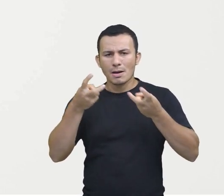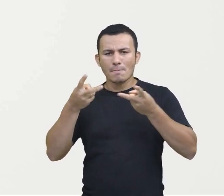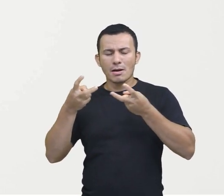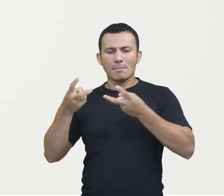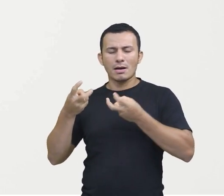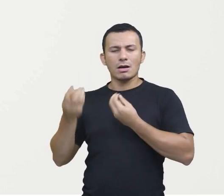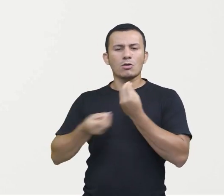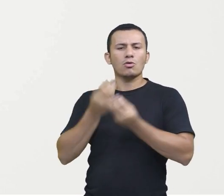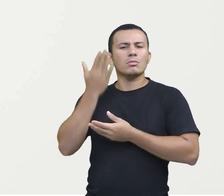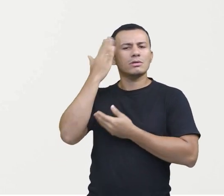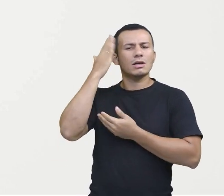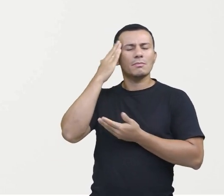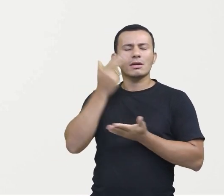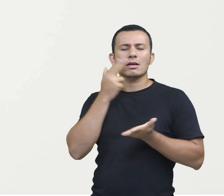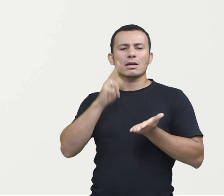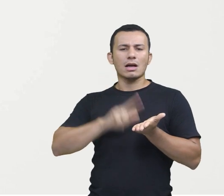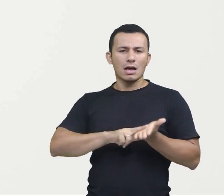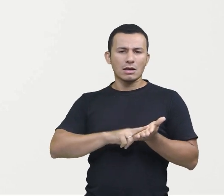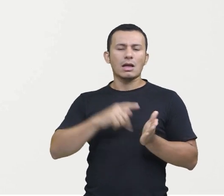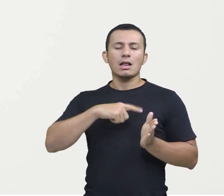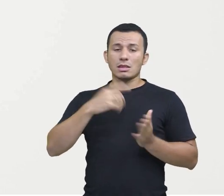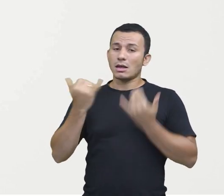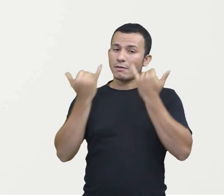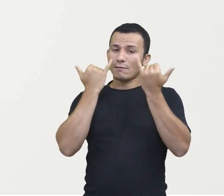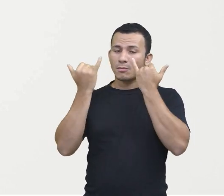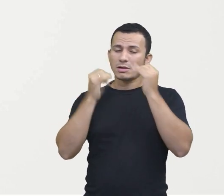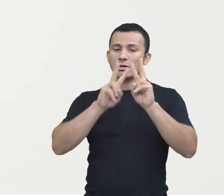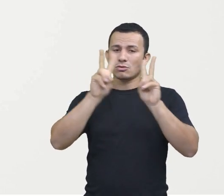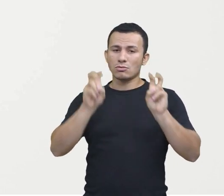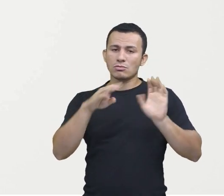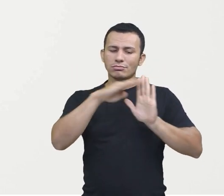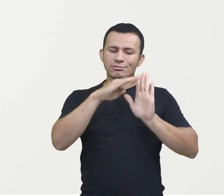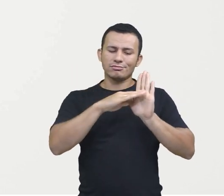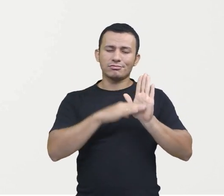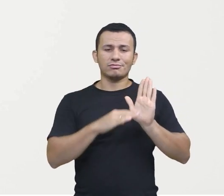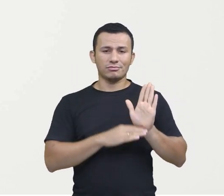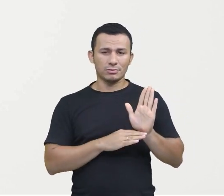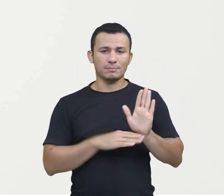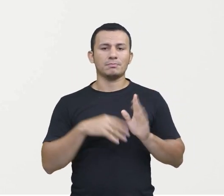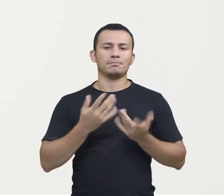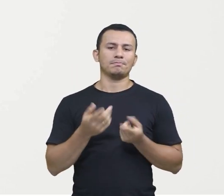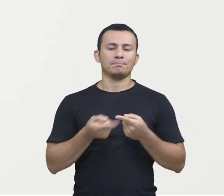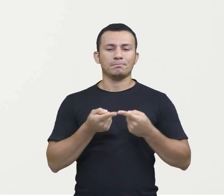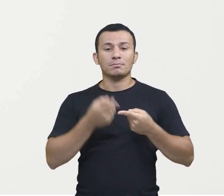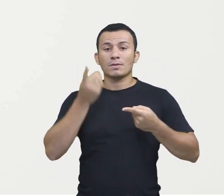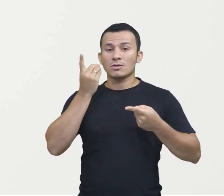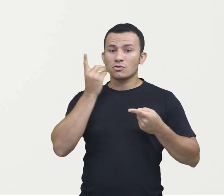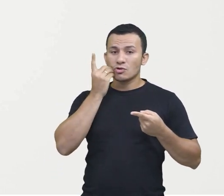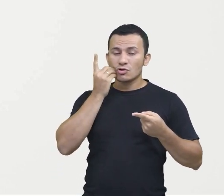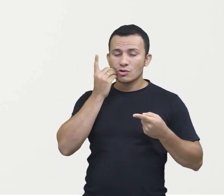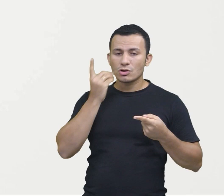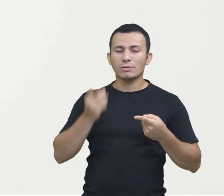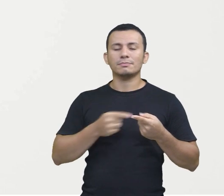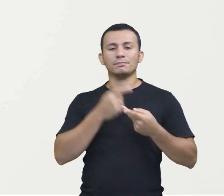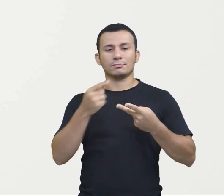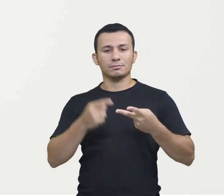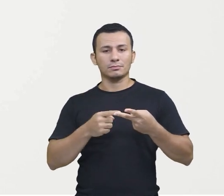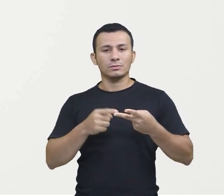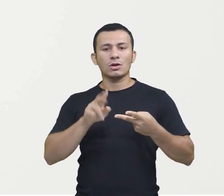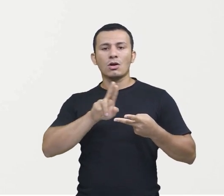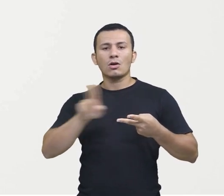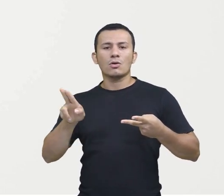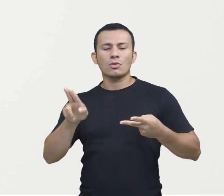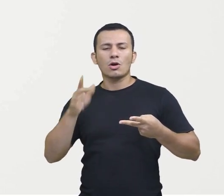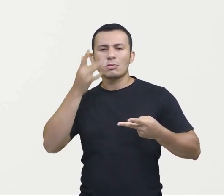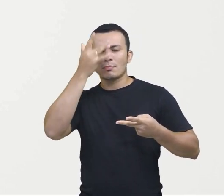carta, ela vai ter algumas informações. Nós temos a data, o nome da pessoa